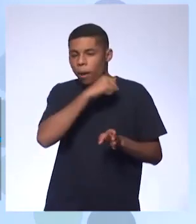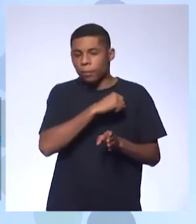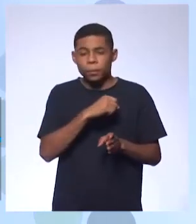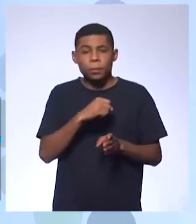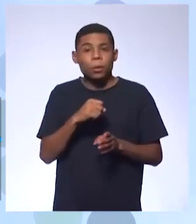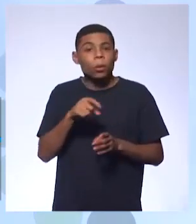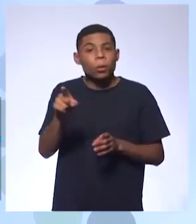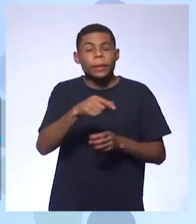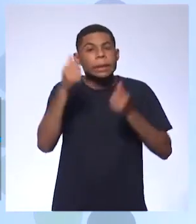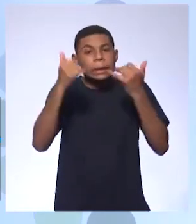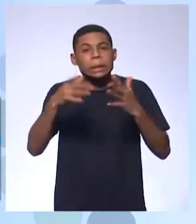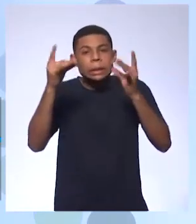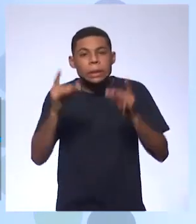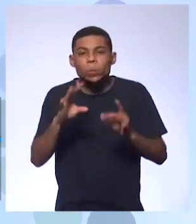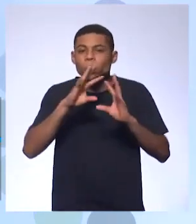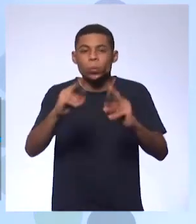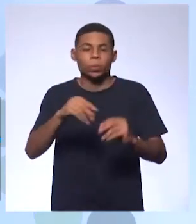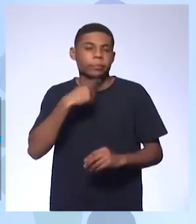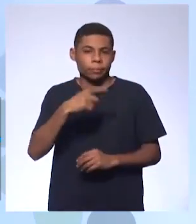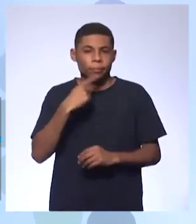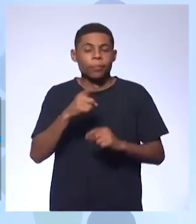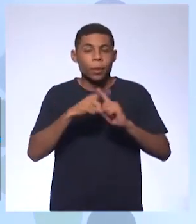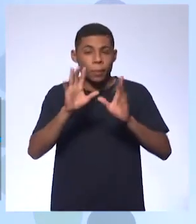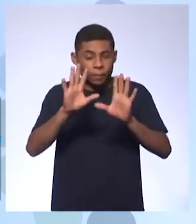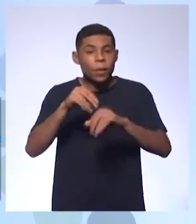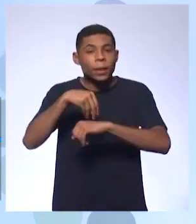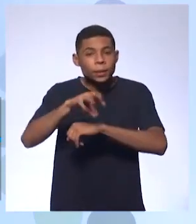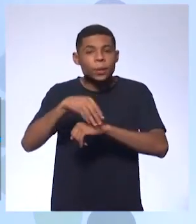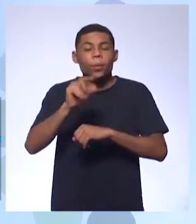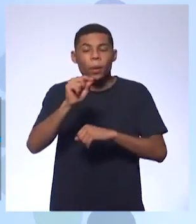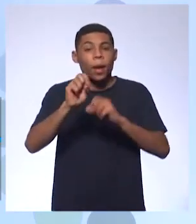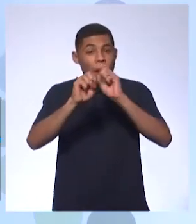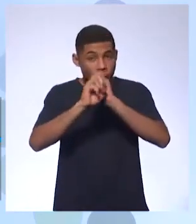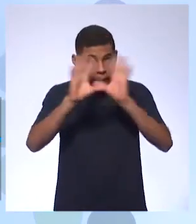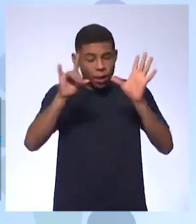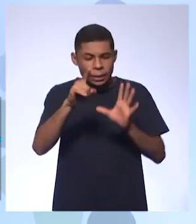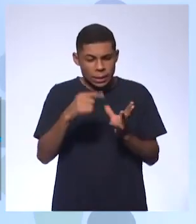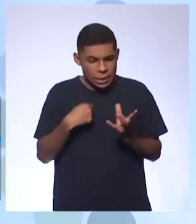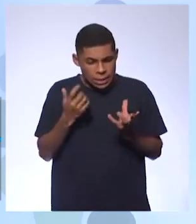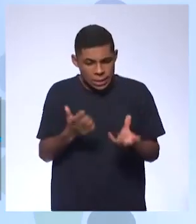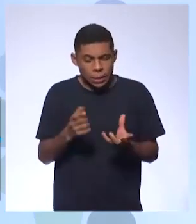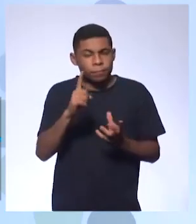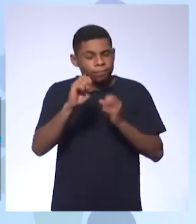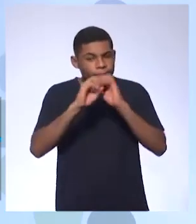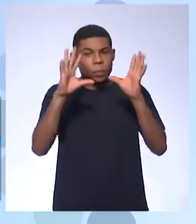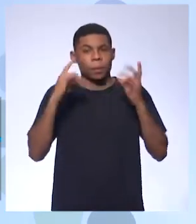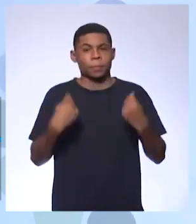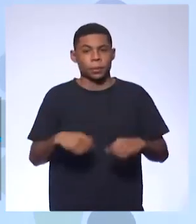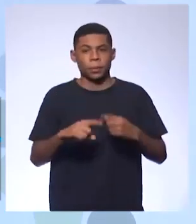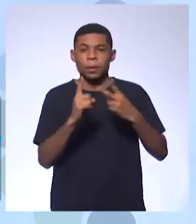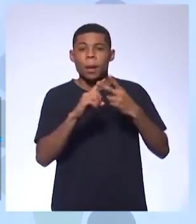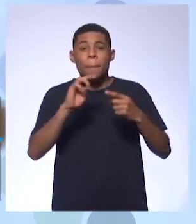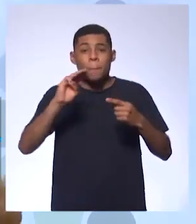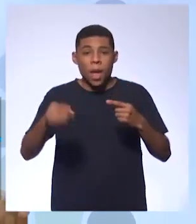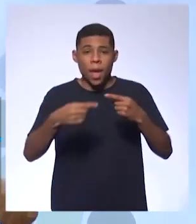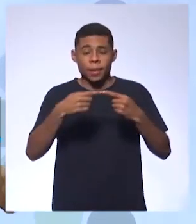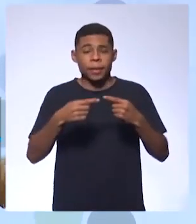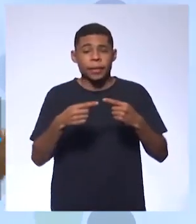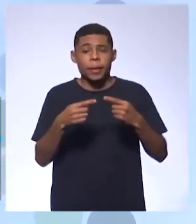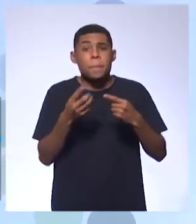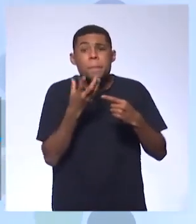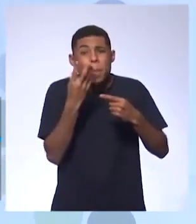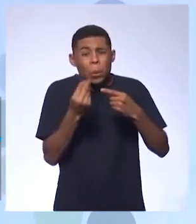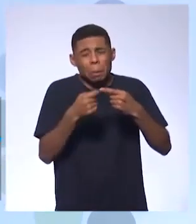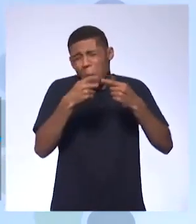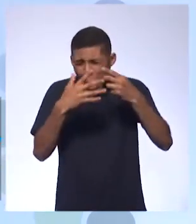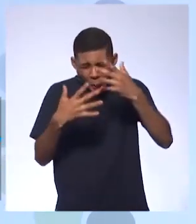gente fechar. Então, quais são as dicas? Seja muito claro com o que você quer. Muitas metas é igual a nenhuma,